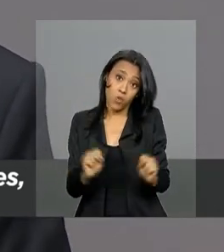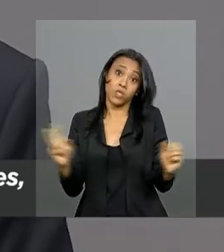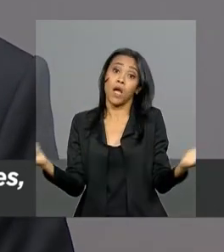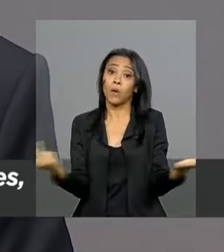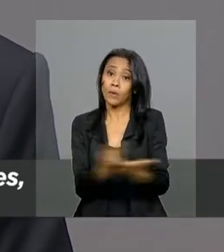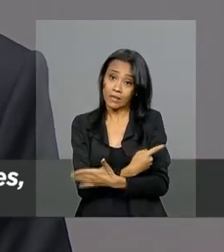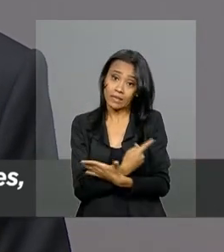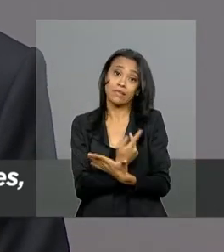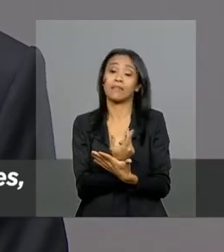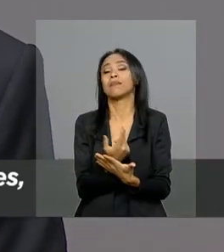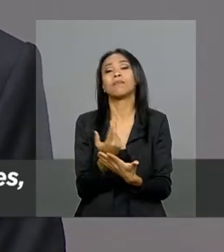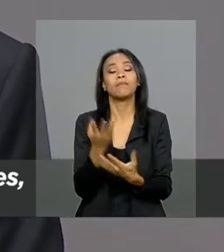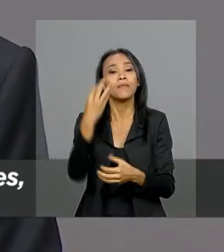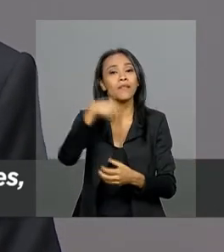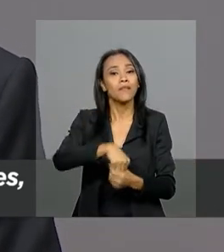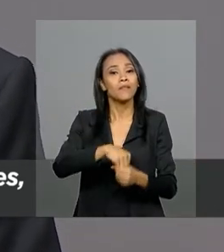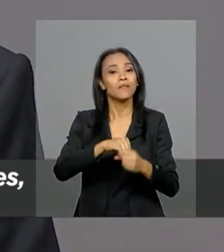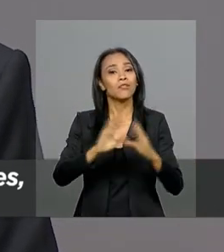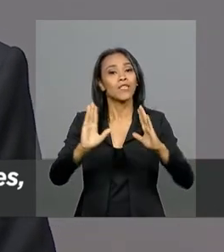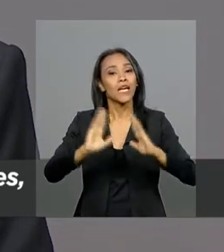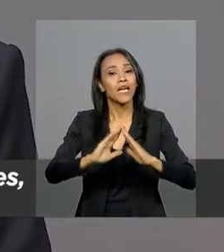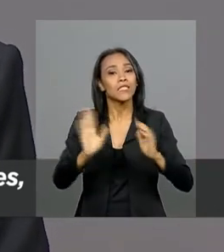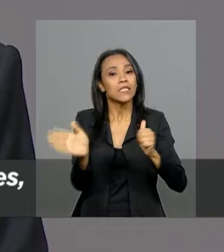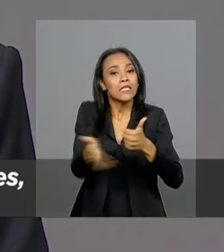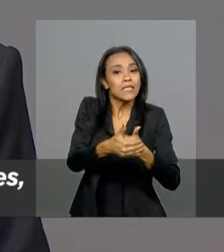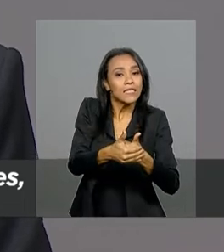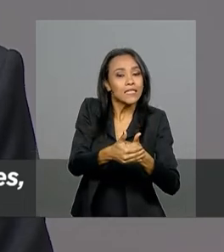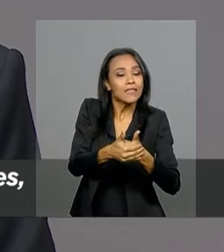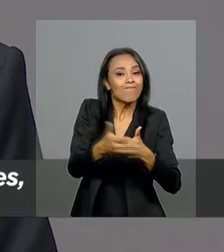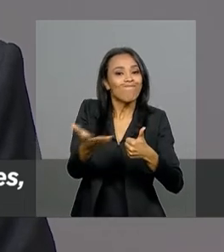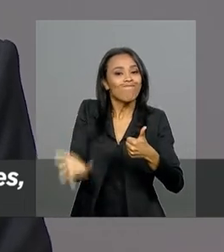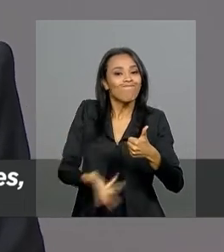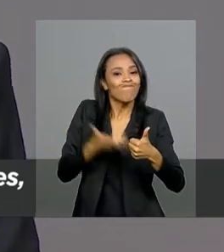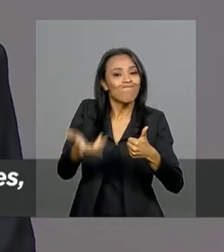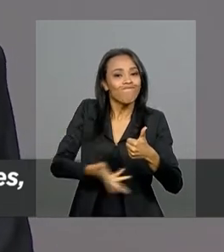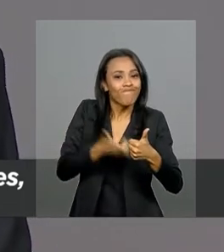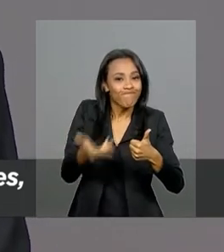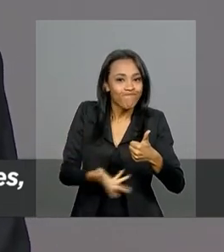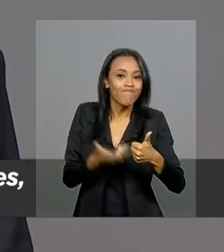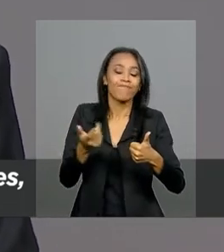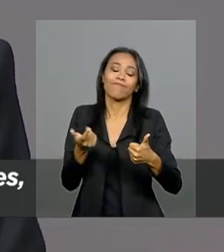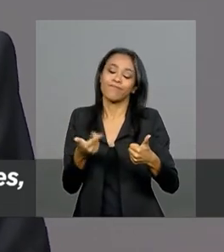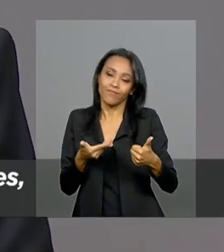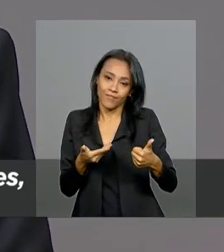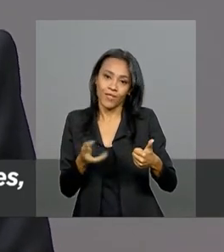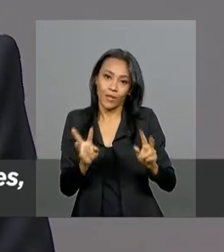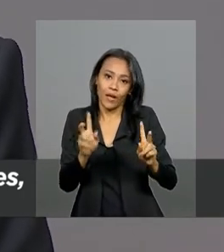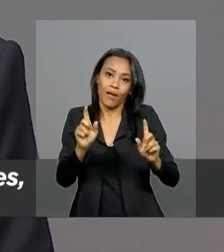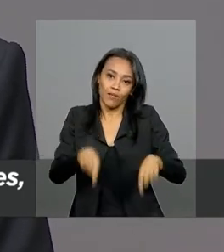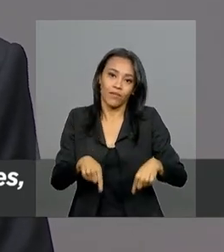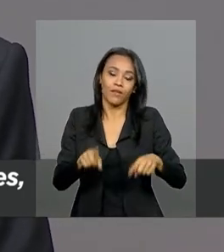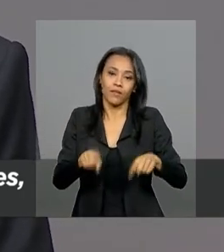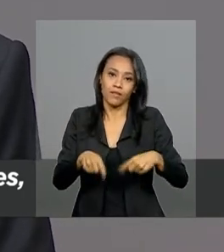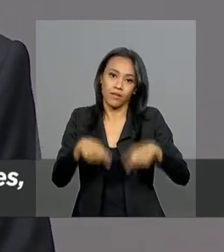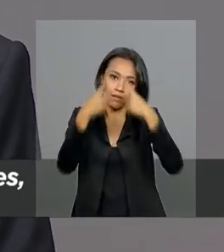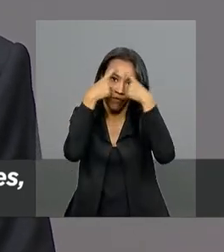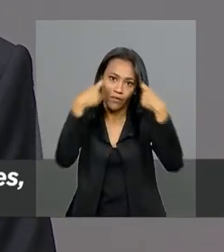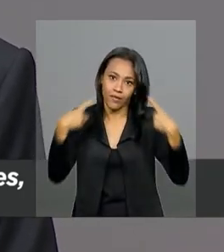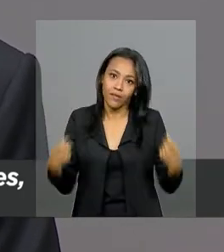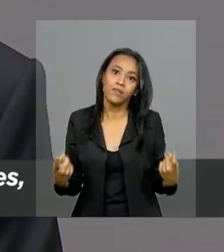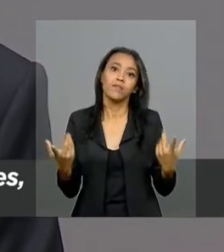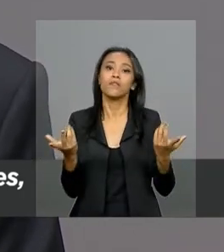infelizmente casos há em que o poder familiar converse na verdade em ameaça